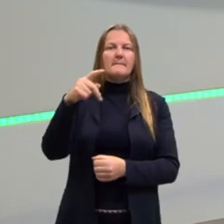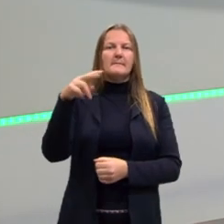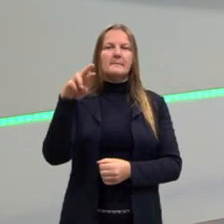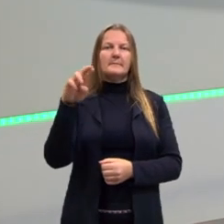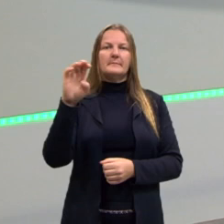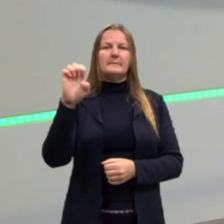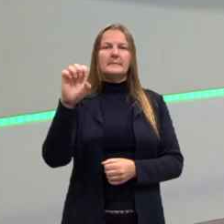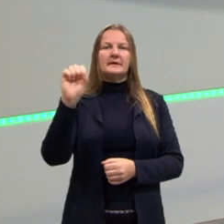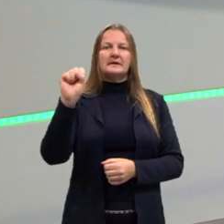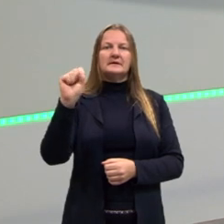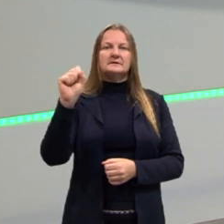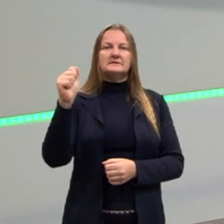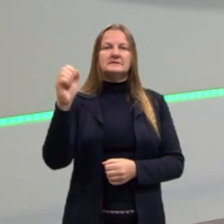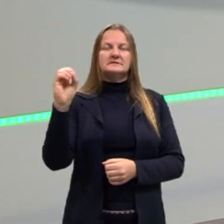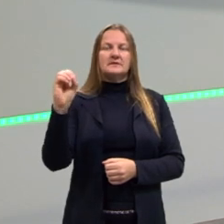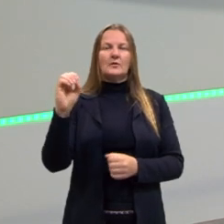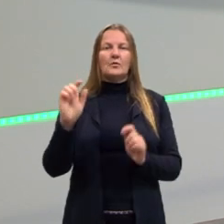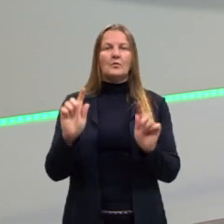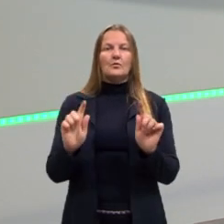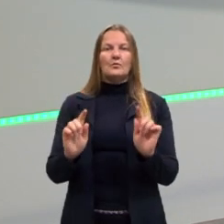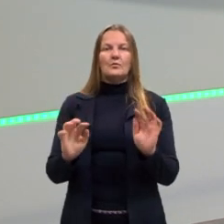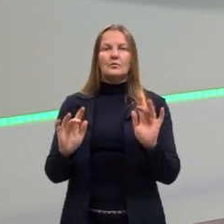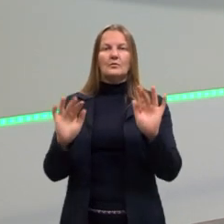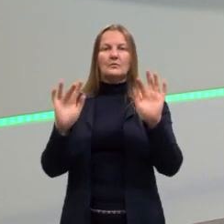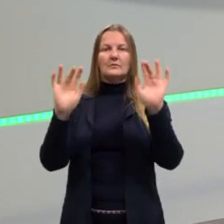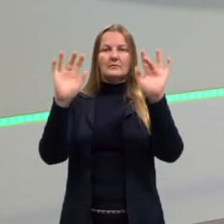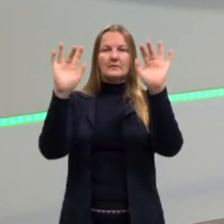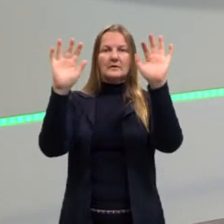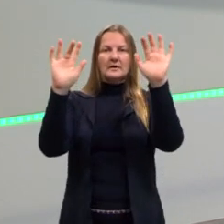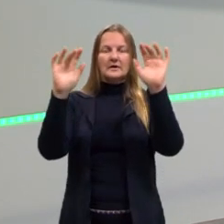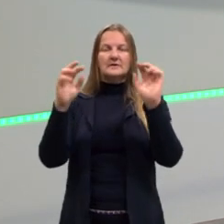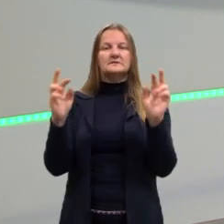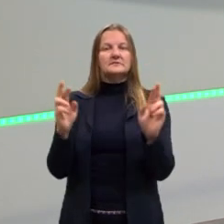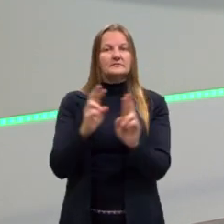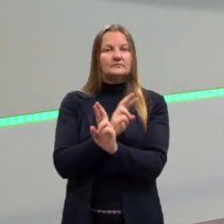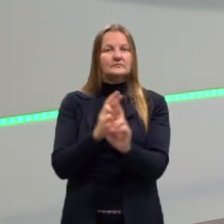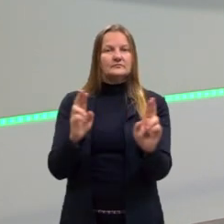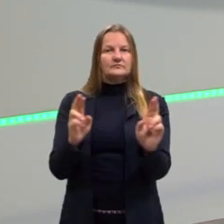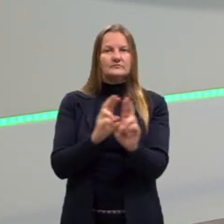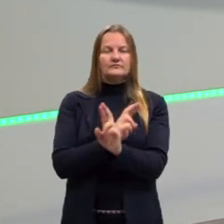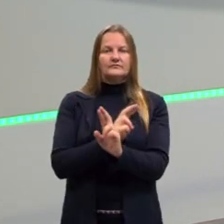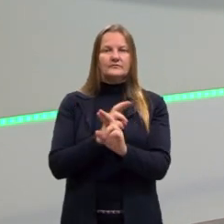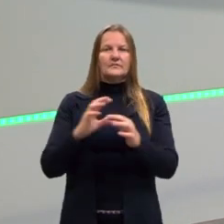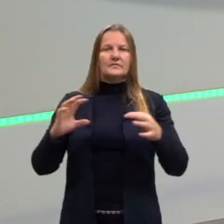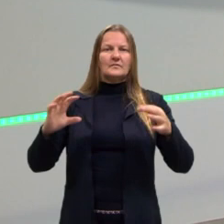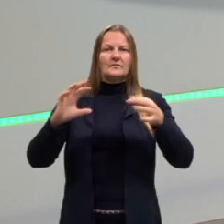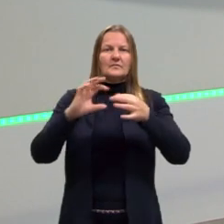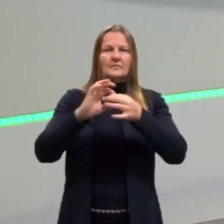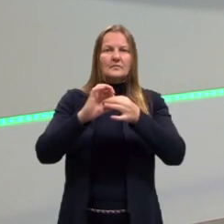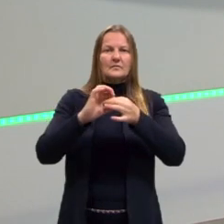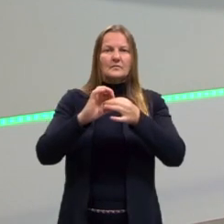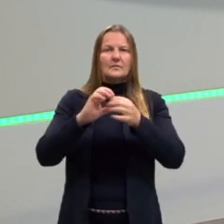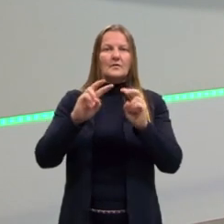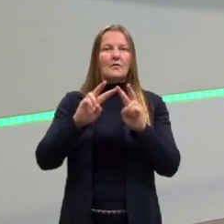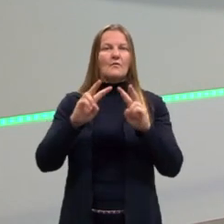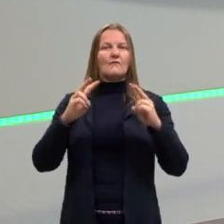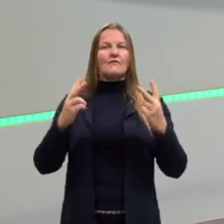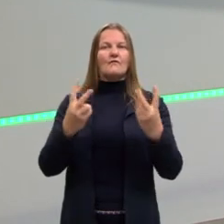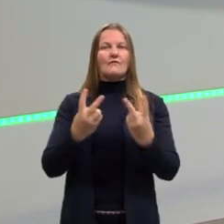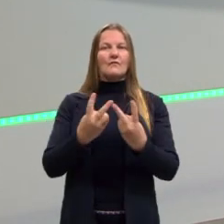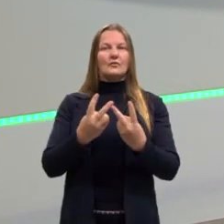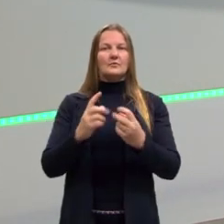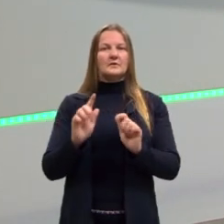ou a pressão e quando envolve um gás e envolve e está sempre associado com o volume